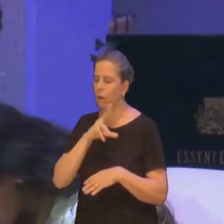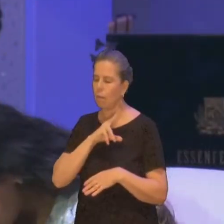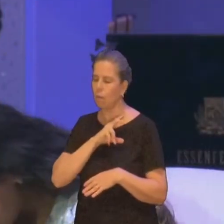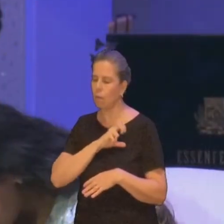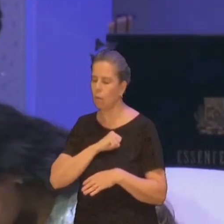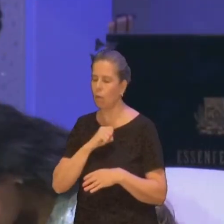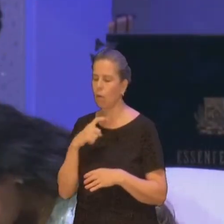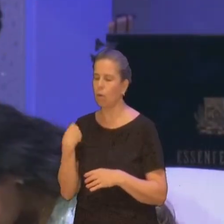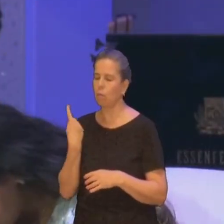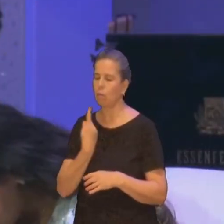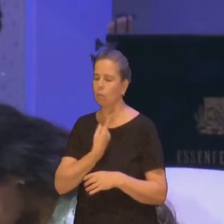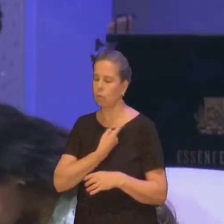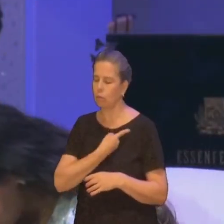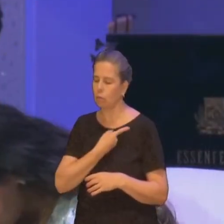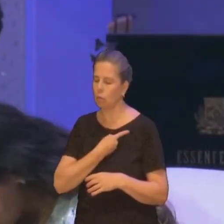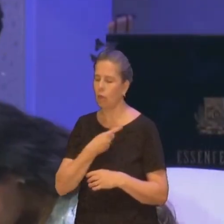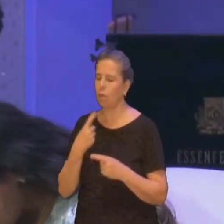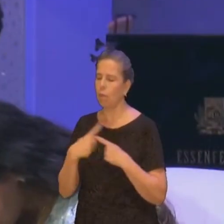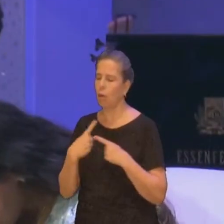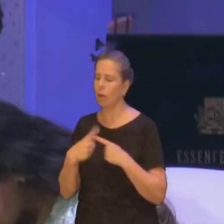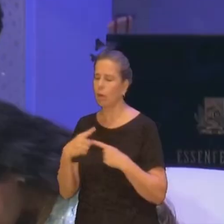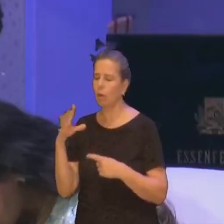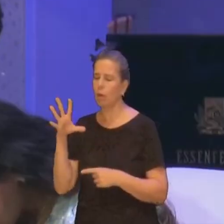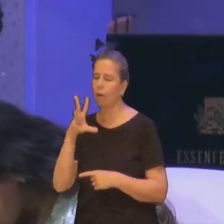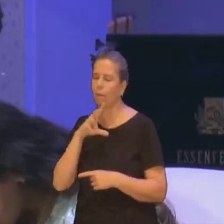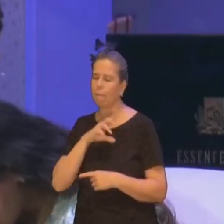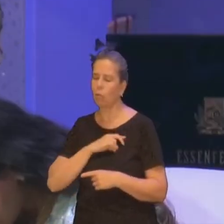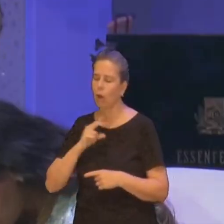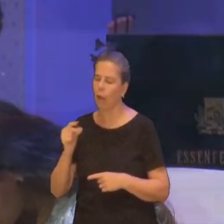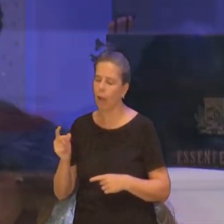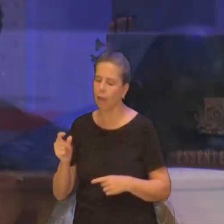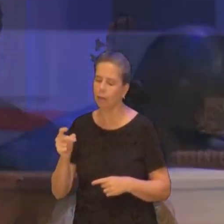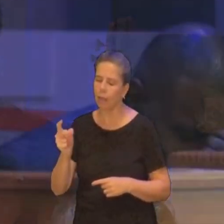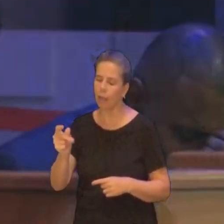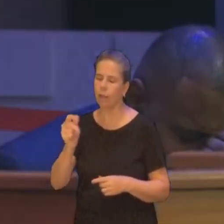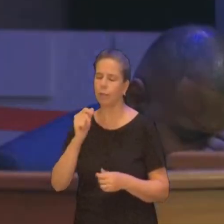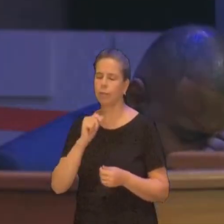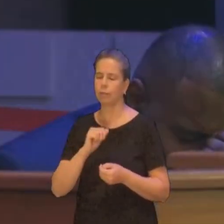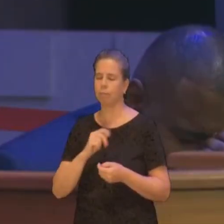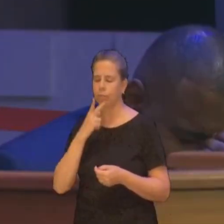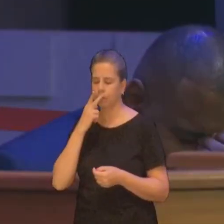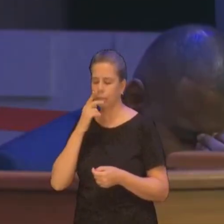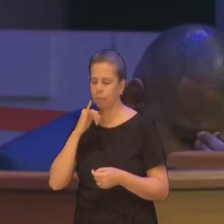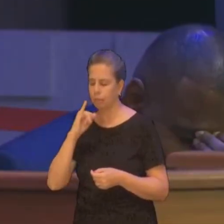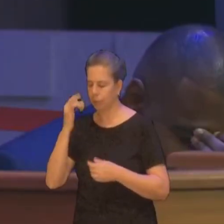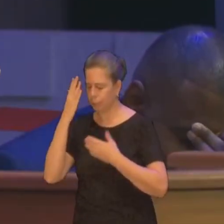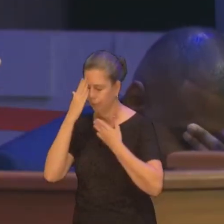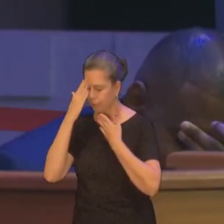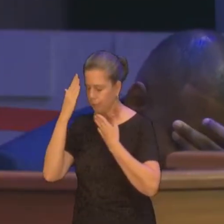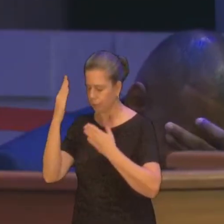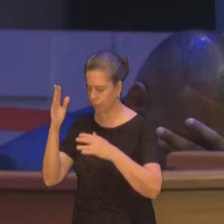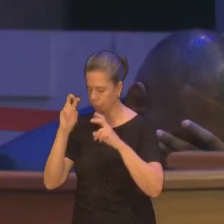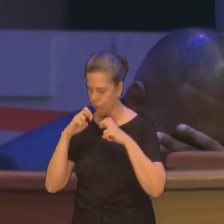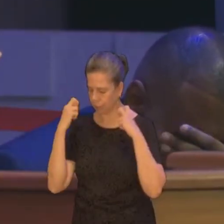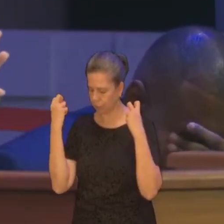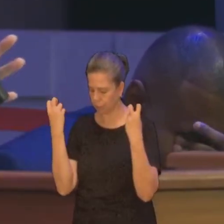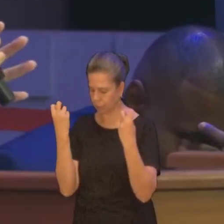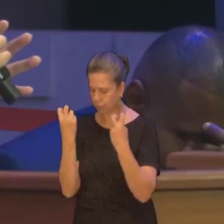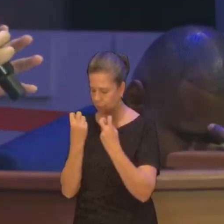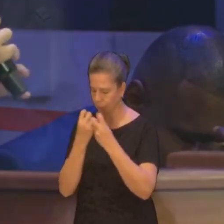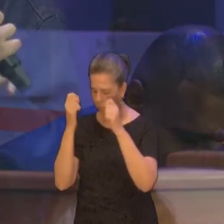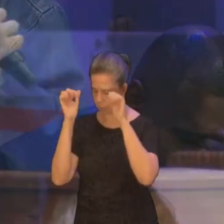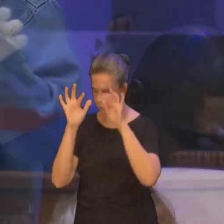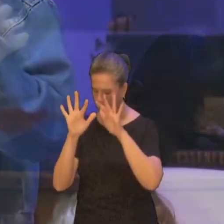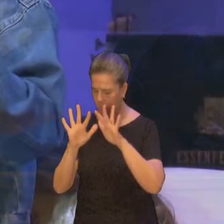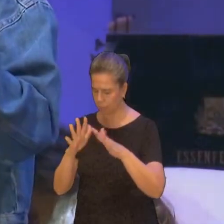Pai. Porque o Teu amor é eterno, o Teu amor é sacrificial, Pai. Obrigada por este culto abençoado, Pai.